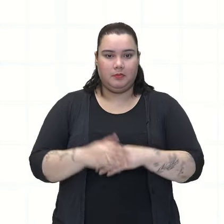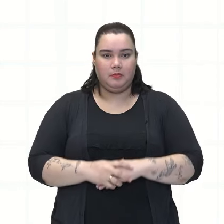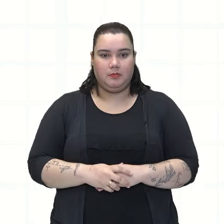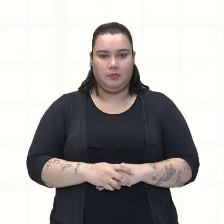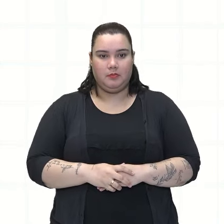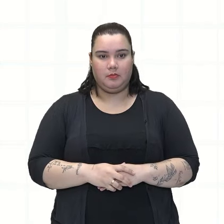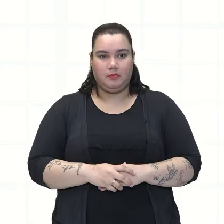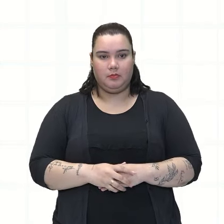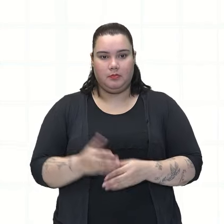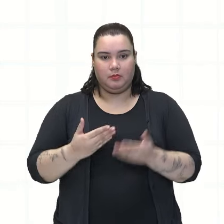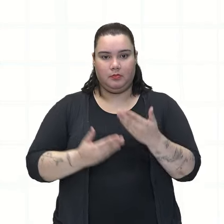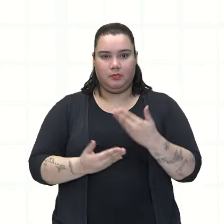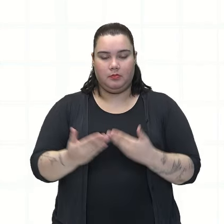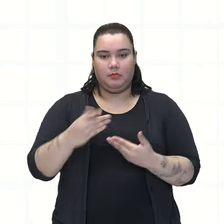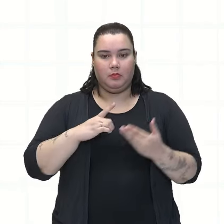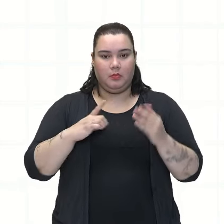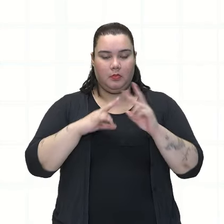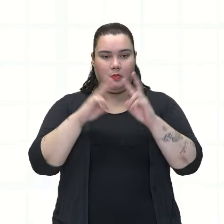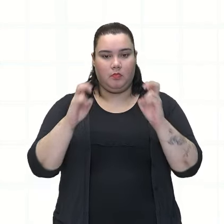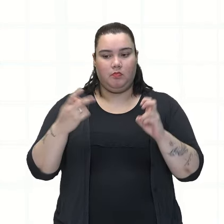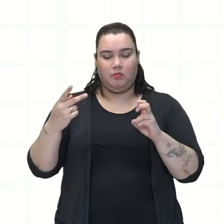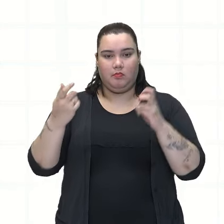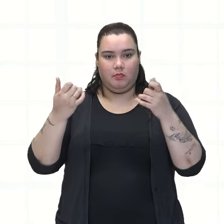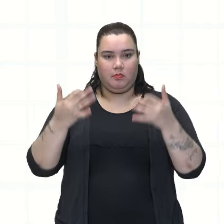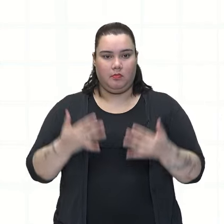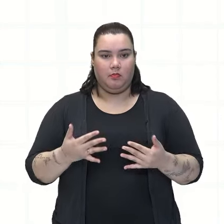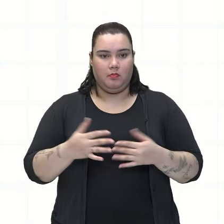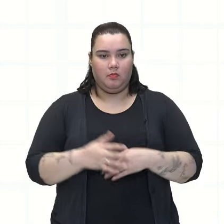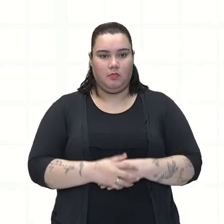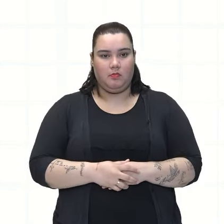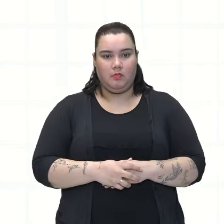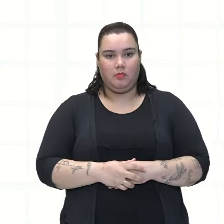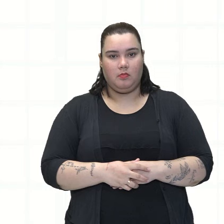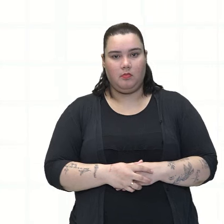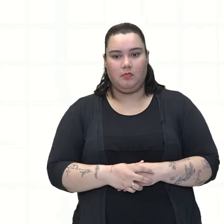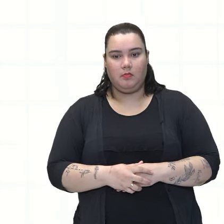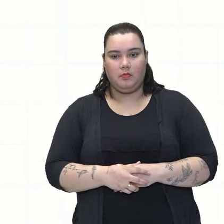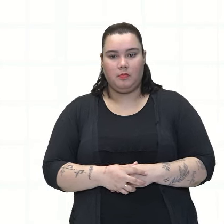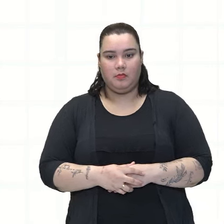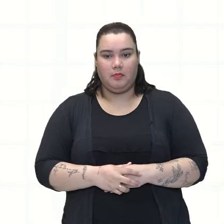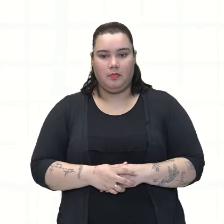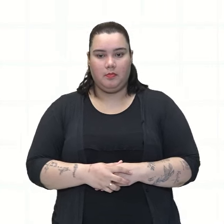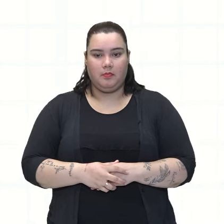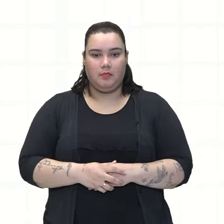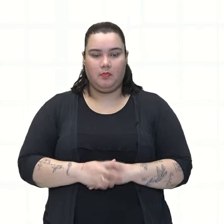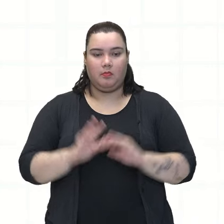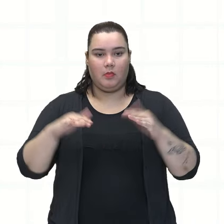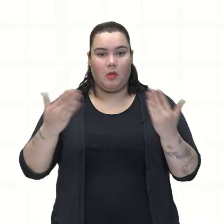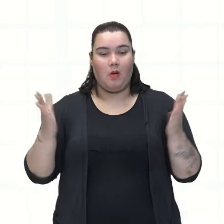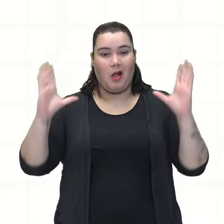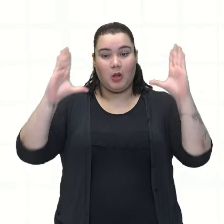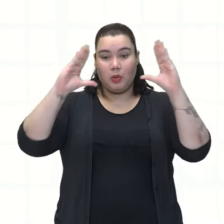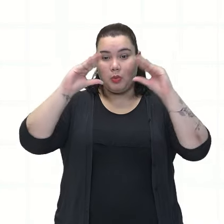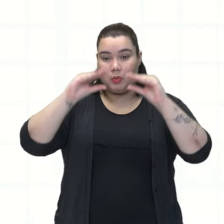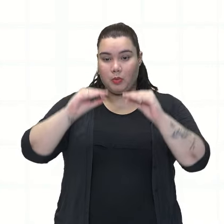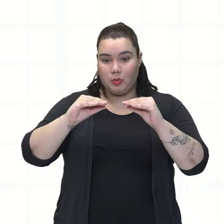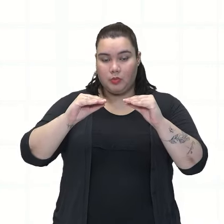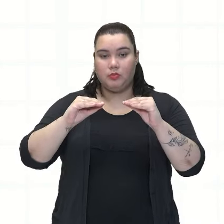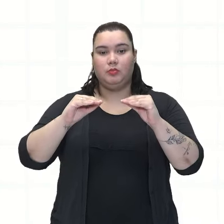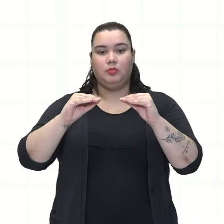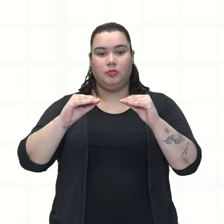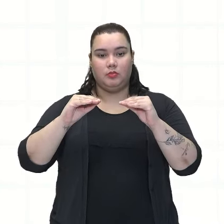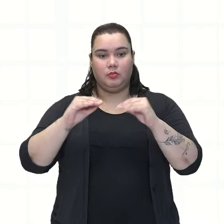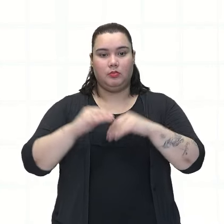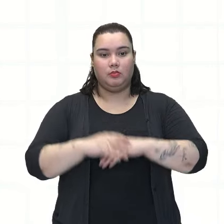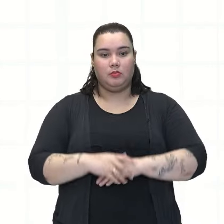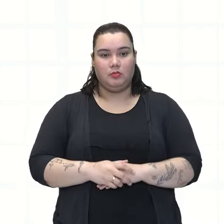E continua um pouquinho sobre o dia da Potira. Agora, in the evening, né, à noite, o que ela vai fazer? I'm going to